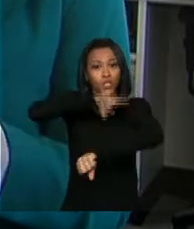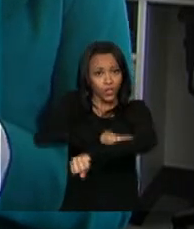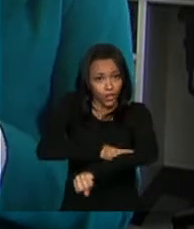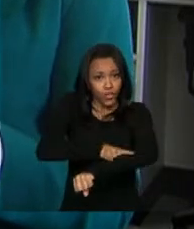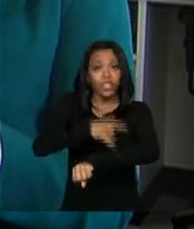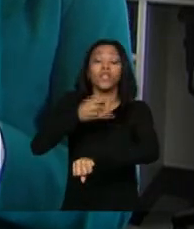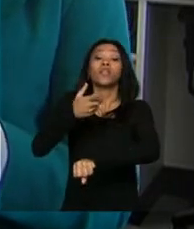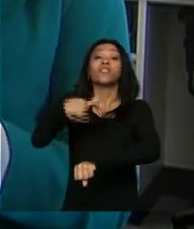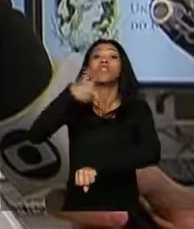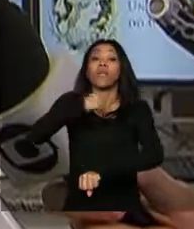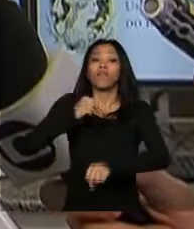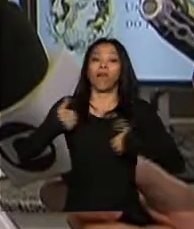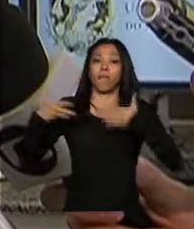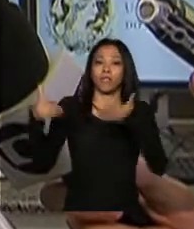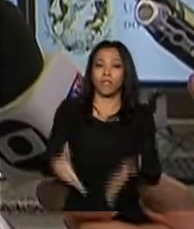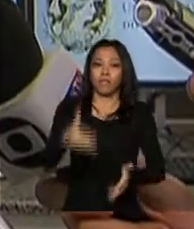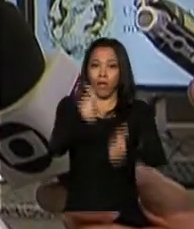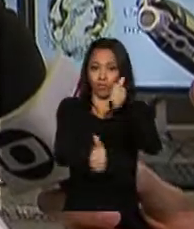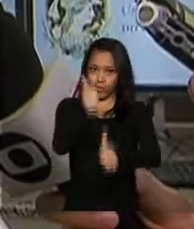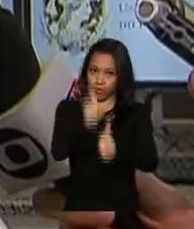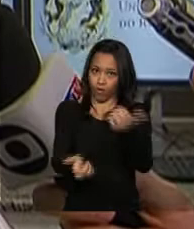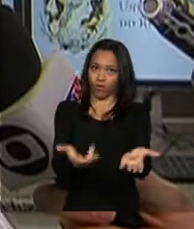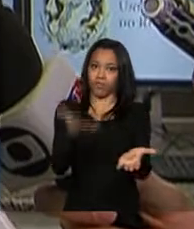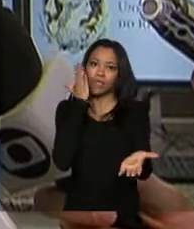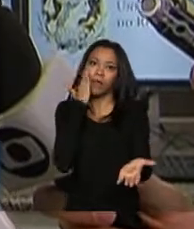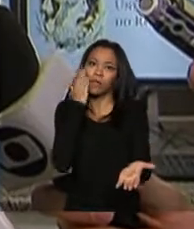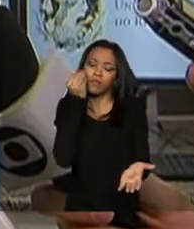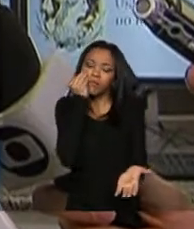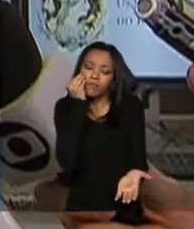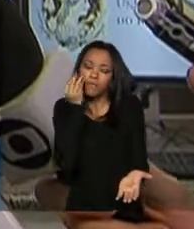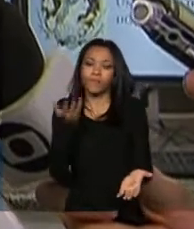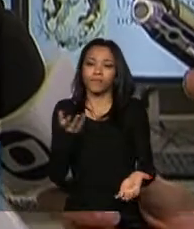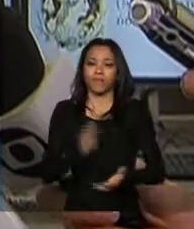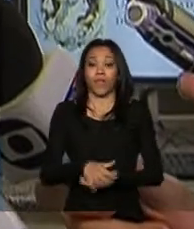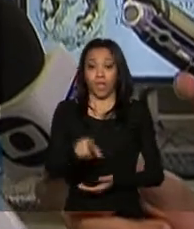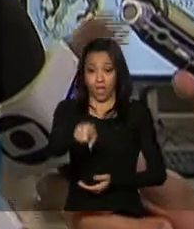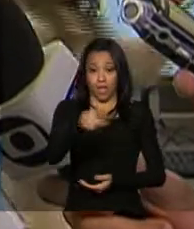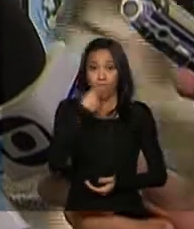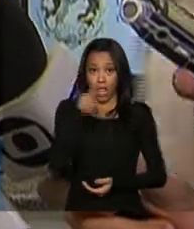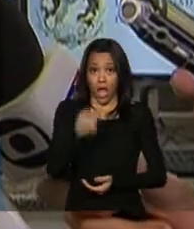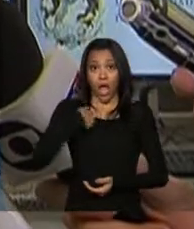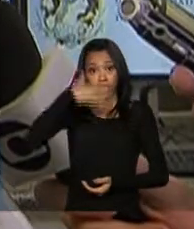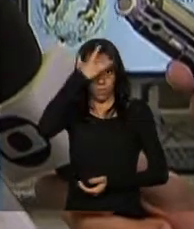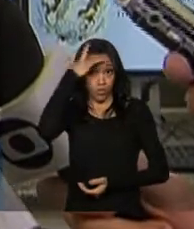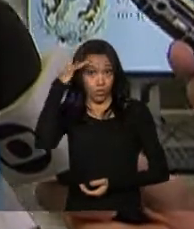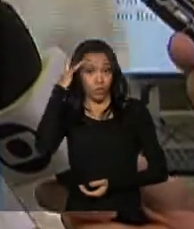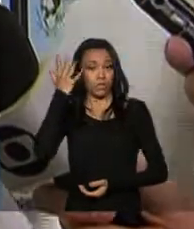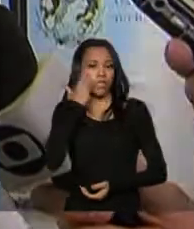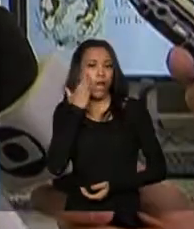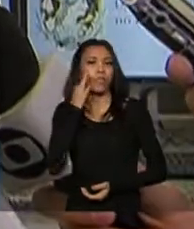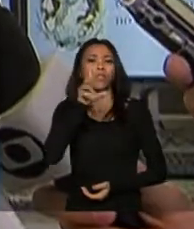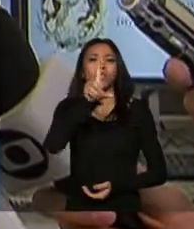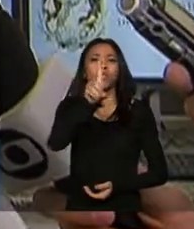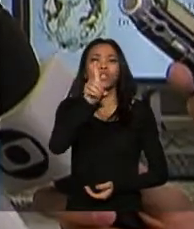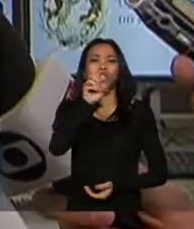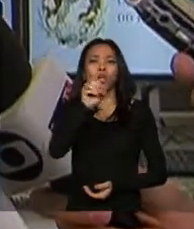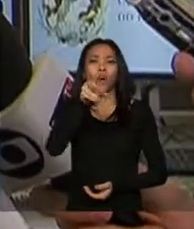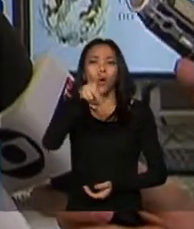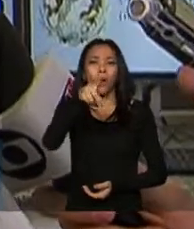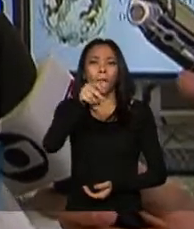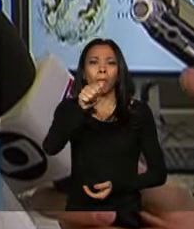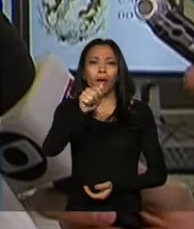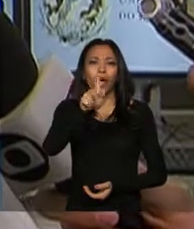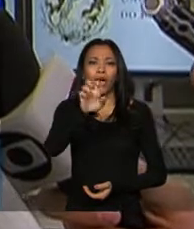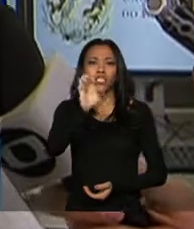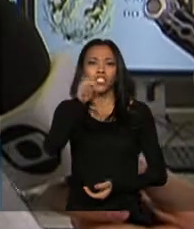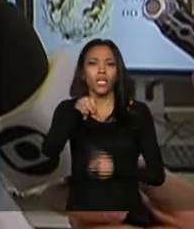participar das competições. As pessoas tendem a imaginar com razão, quando ouvem falar sobre dopagem, que dopagem é uma questão